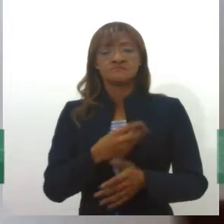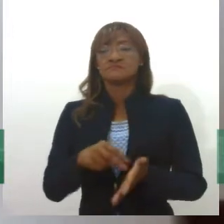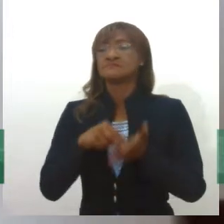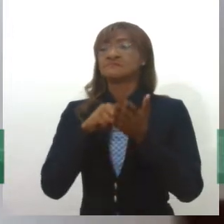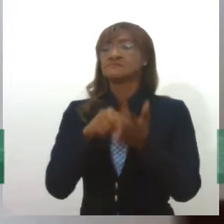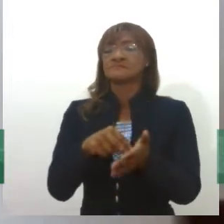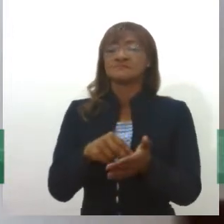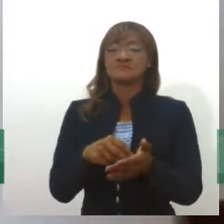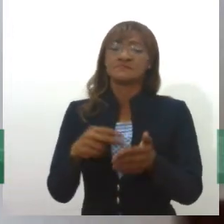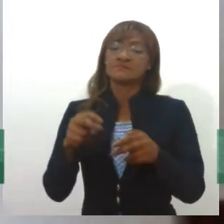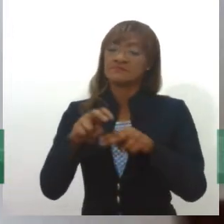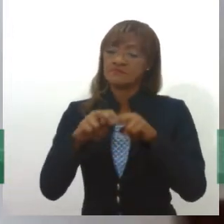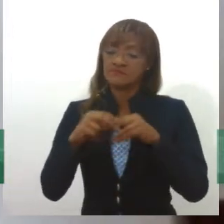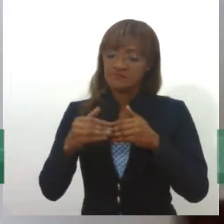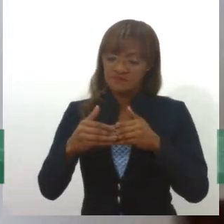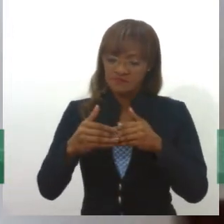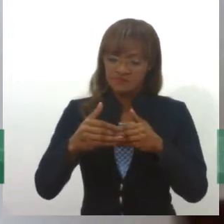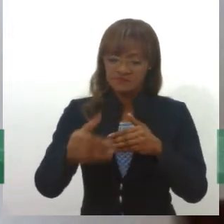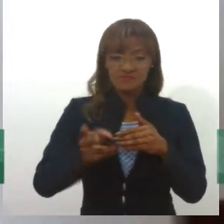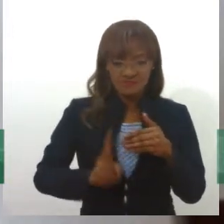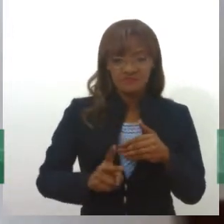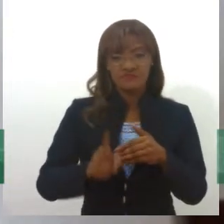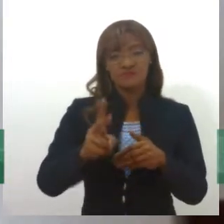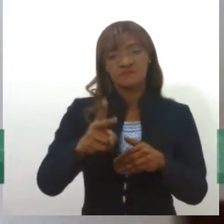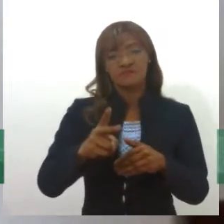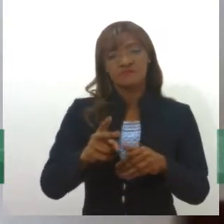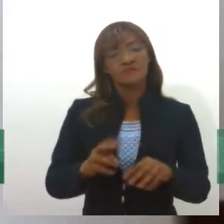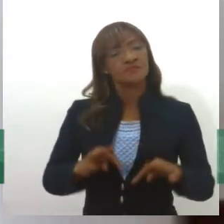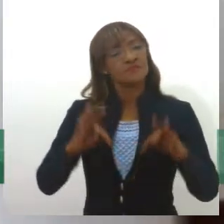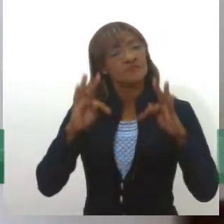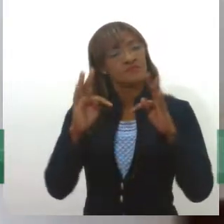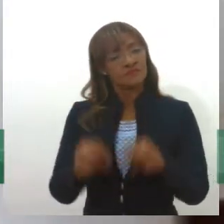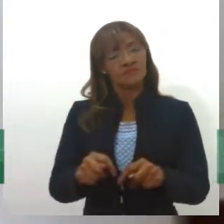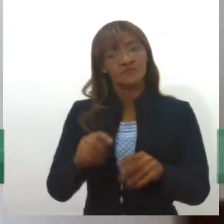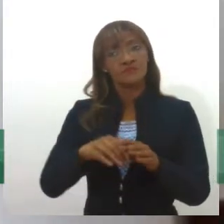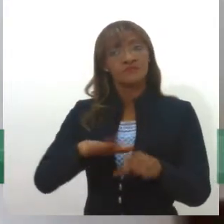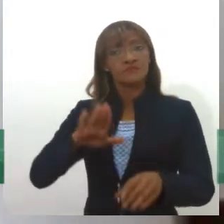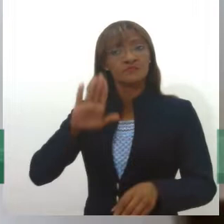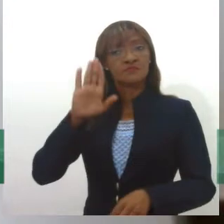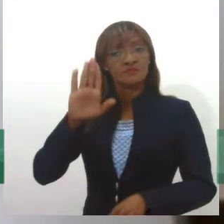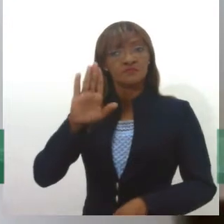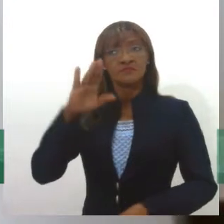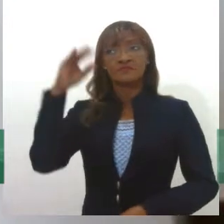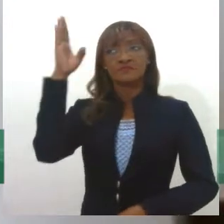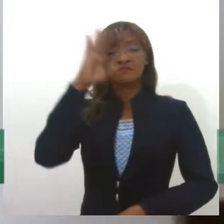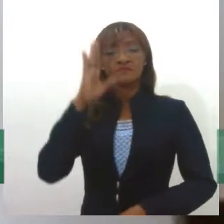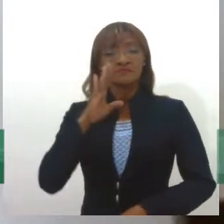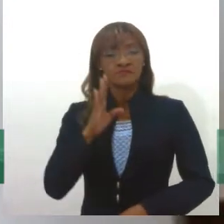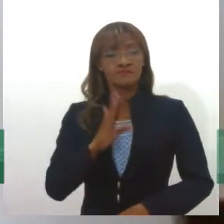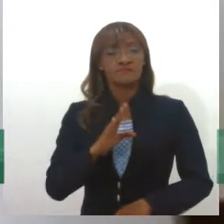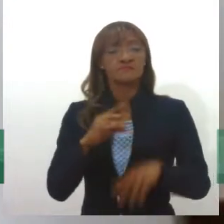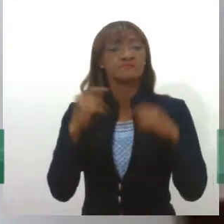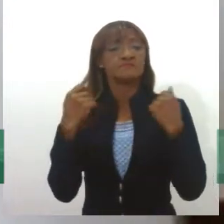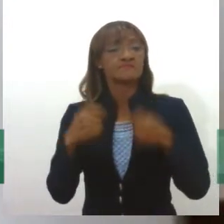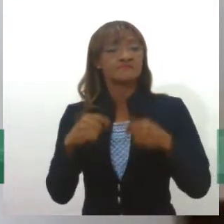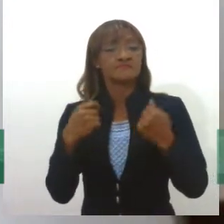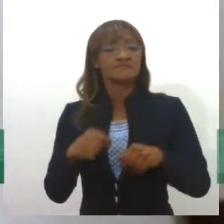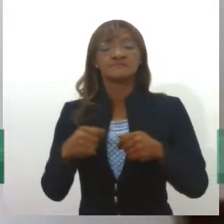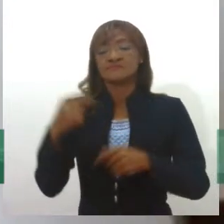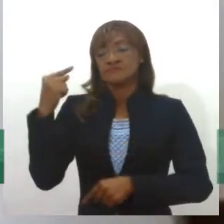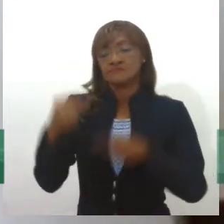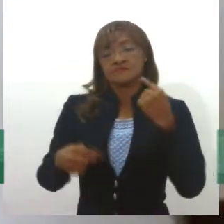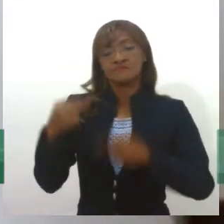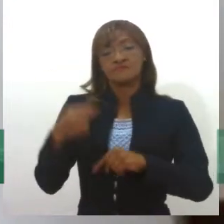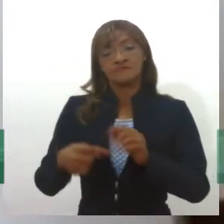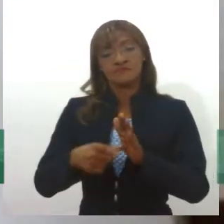por diante a gente não retroage mais. Eu acho que toda eleição agora no Brasil terá que conviver, terá que discutir previamente